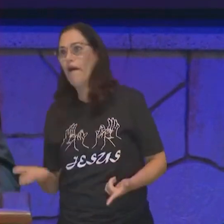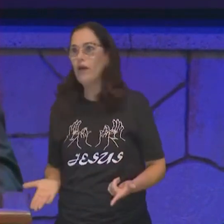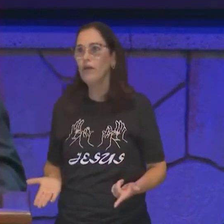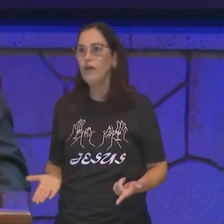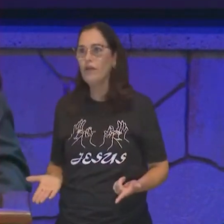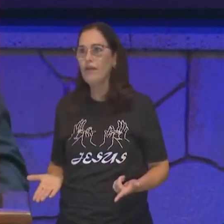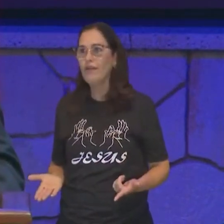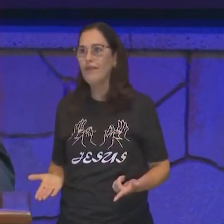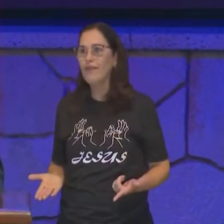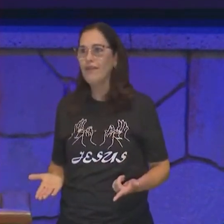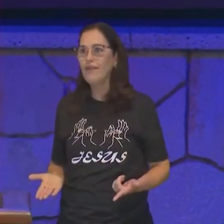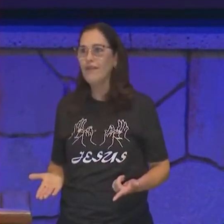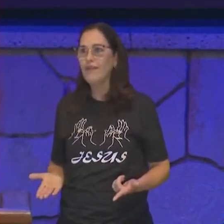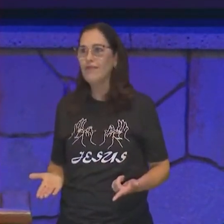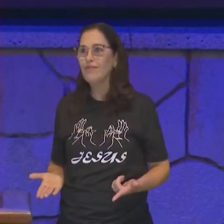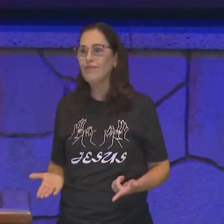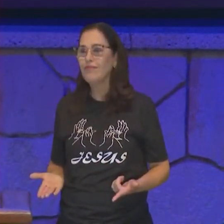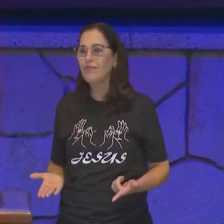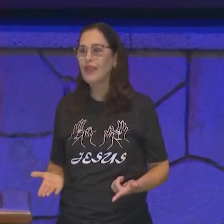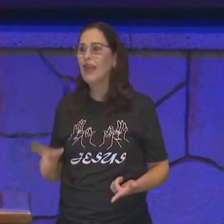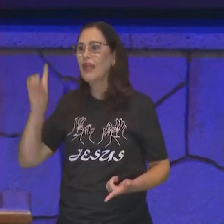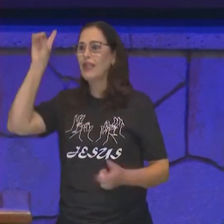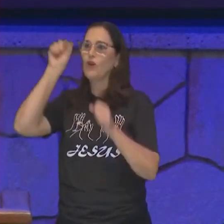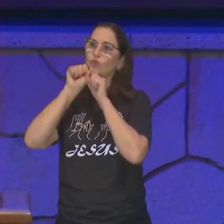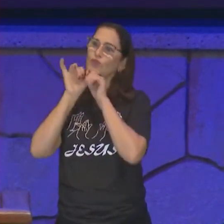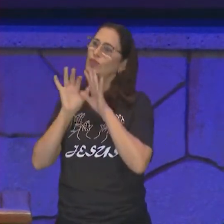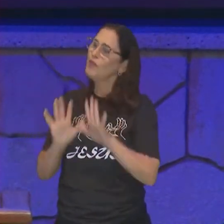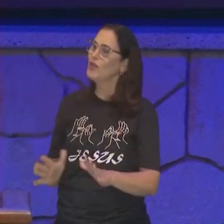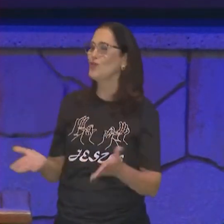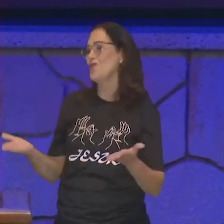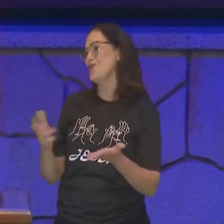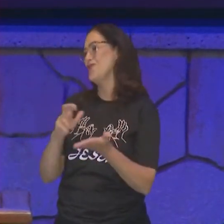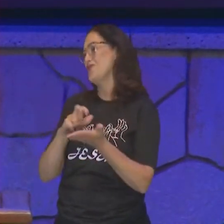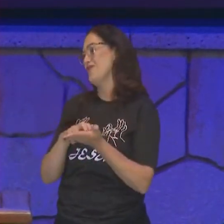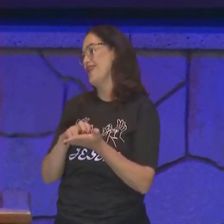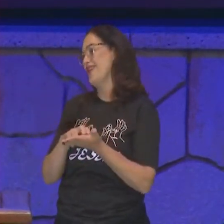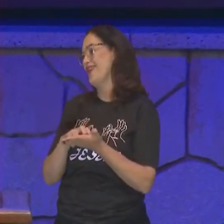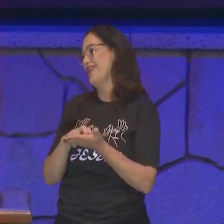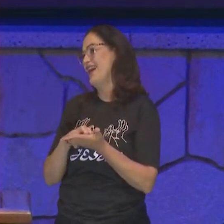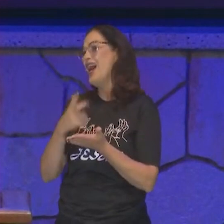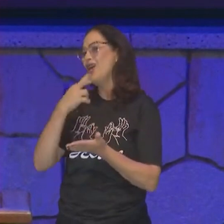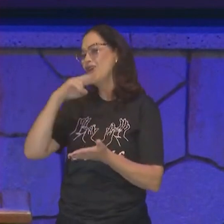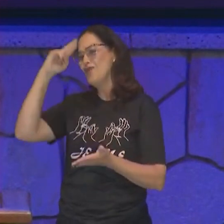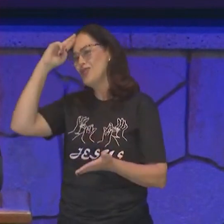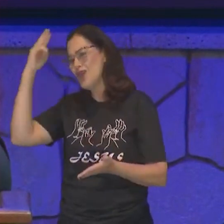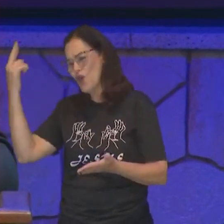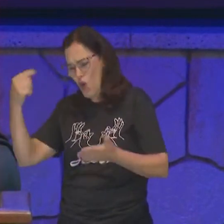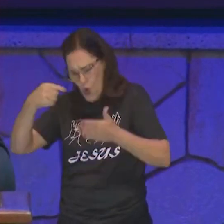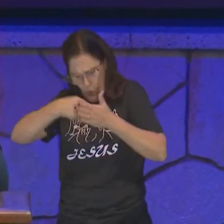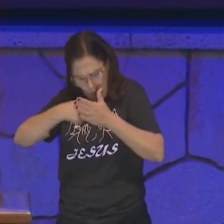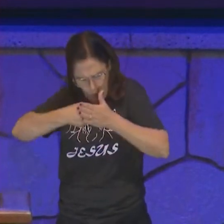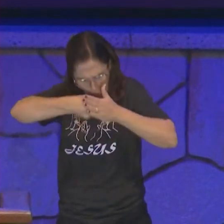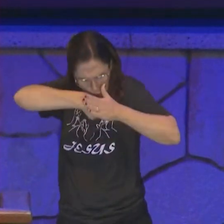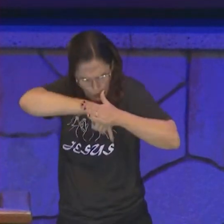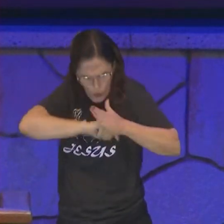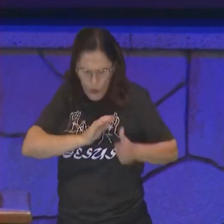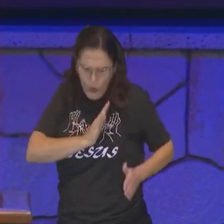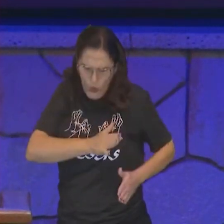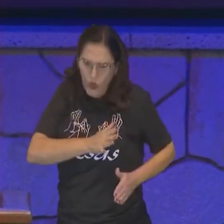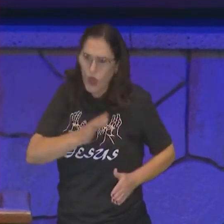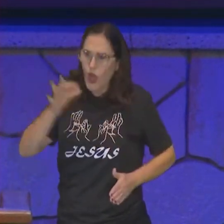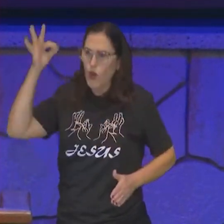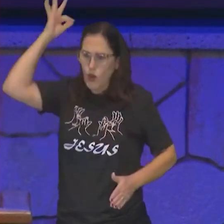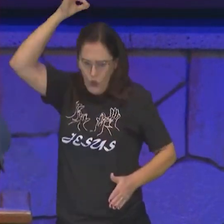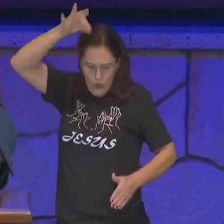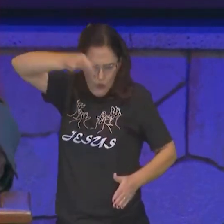Que nos abençoe o Senhor, queridos, nesta manhã. Que o Senhor faça sondar o nosso coração, que o Espírito do